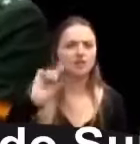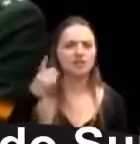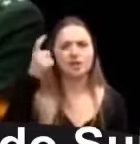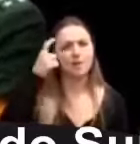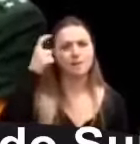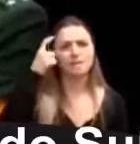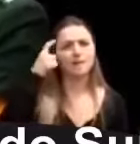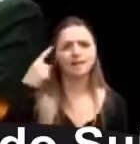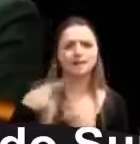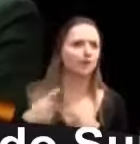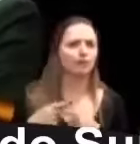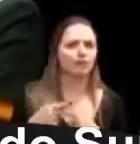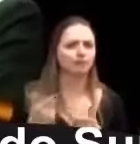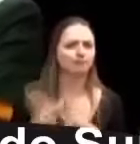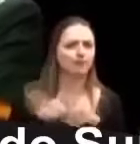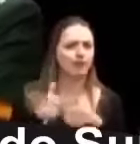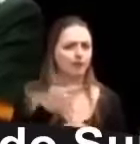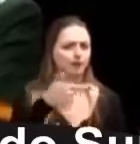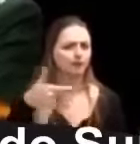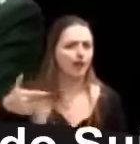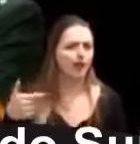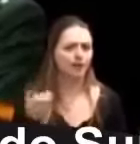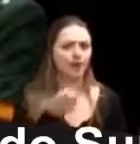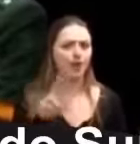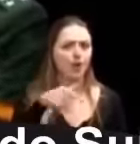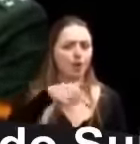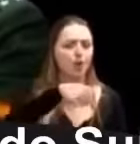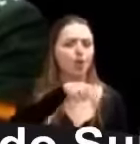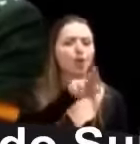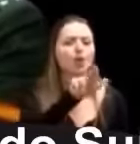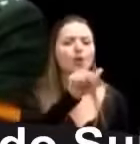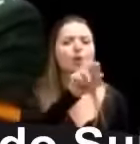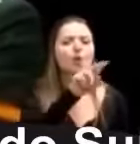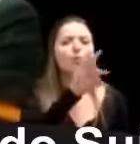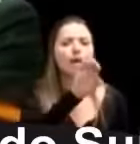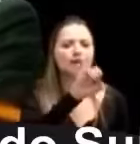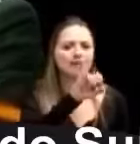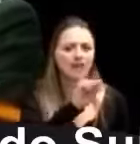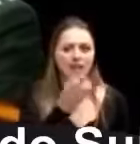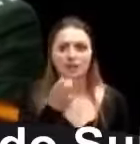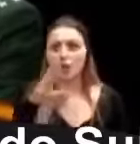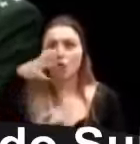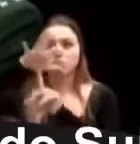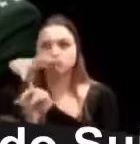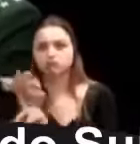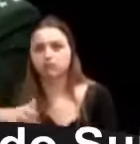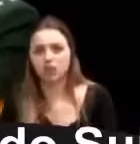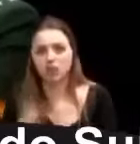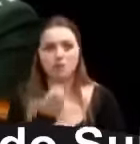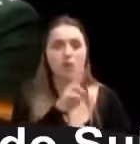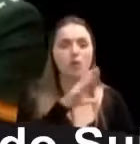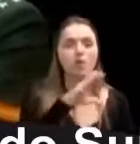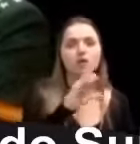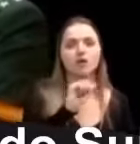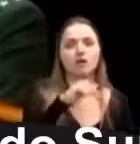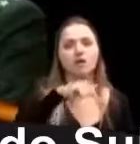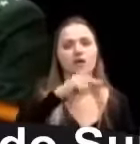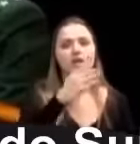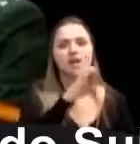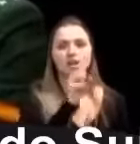por causa das nossas armas, por causa dos nossos quartéis, por causa dos nossos helicópteros, dos nossos canhões. Nada